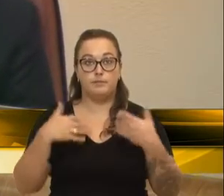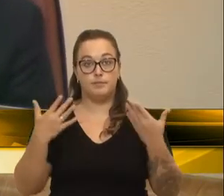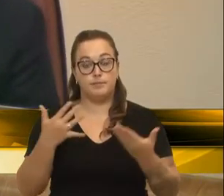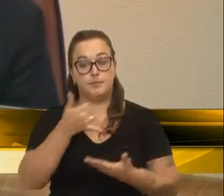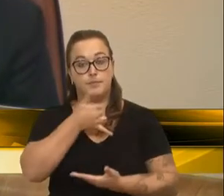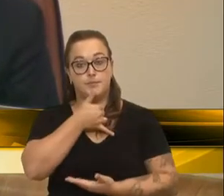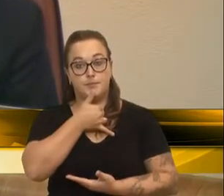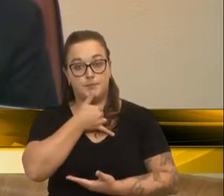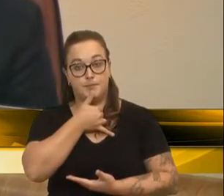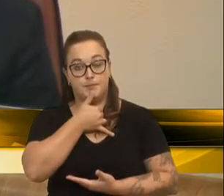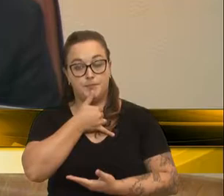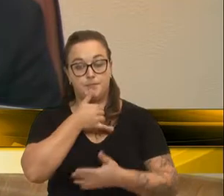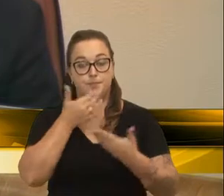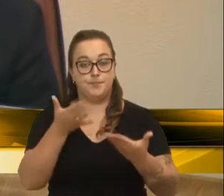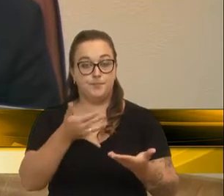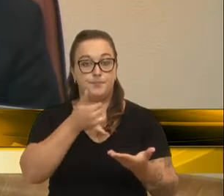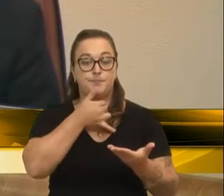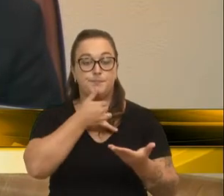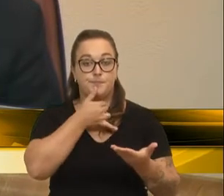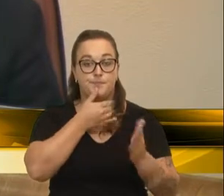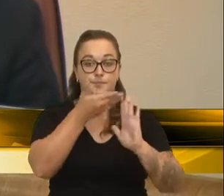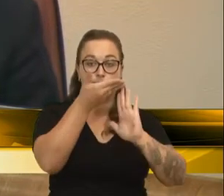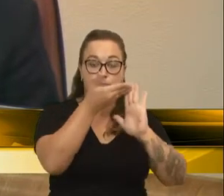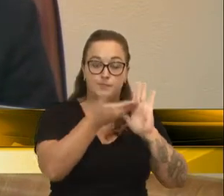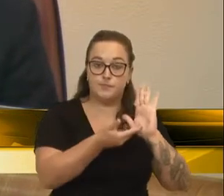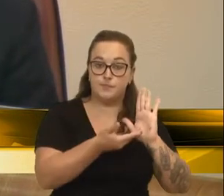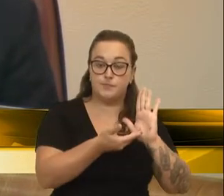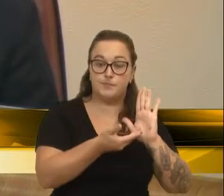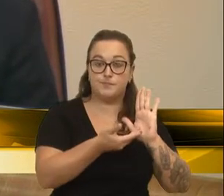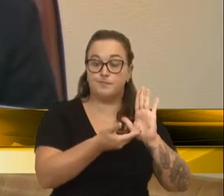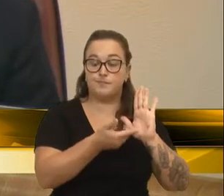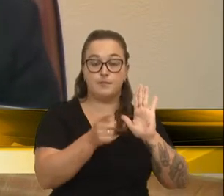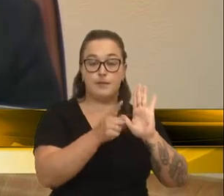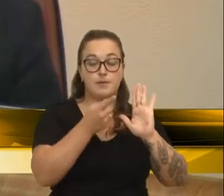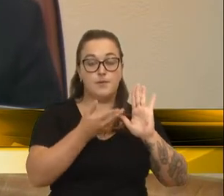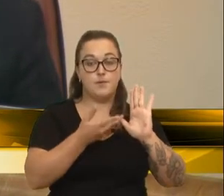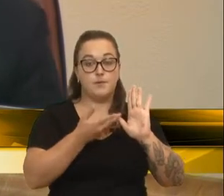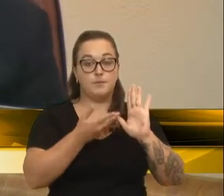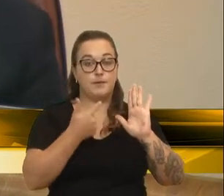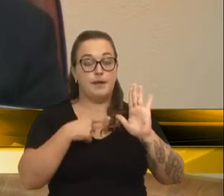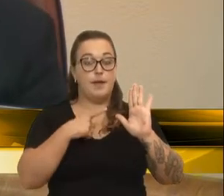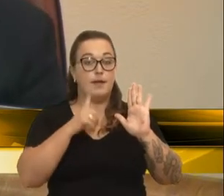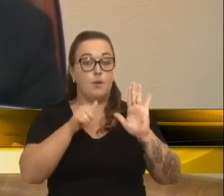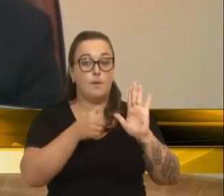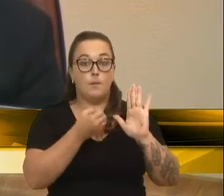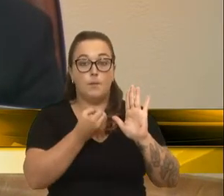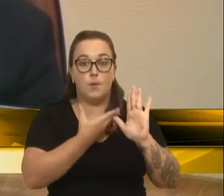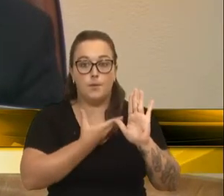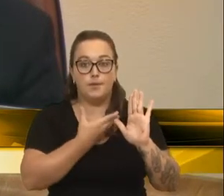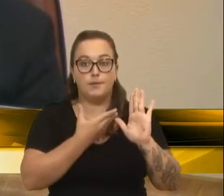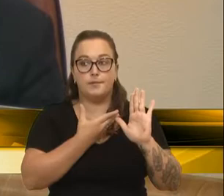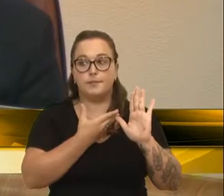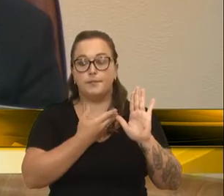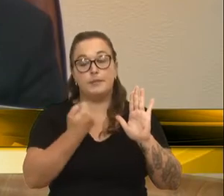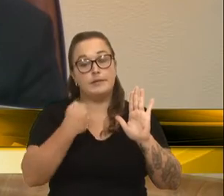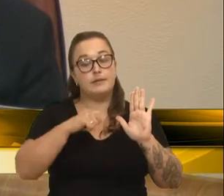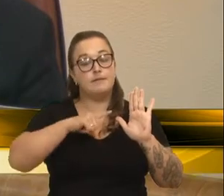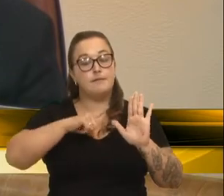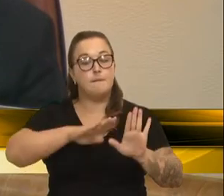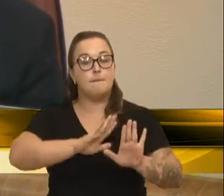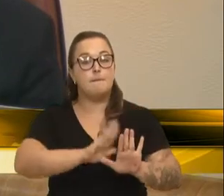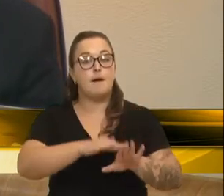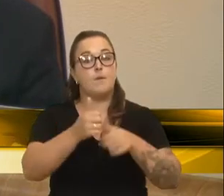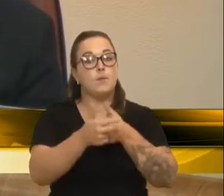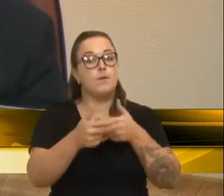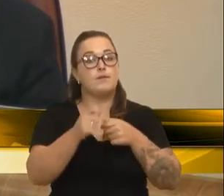Lamentavelmente, a referida súmula não tem sido suficiente para padronizar os procedimentos, porque não há ainda uma